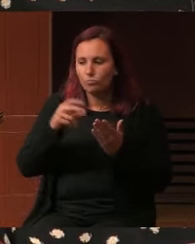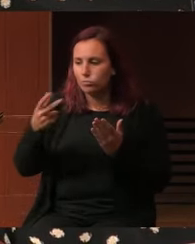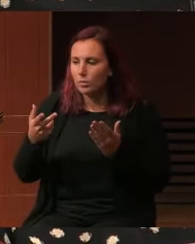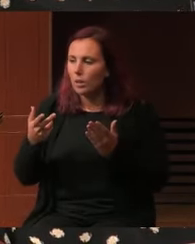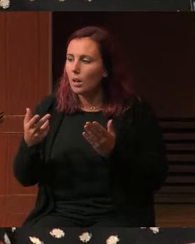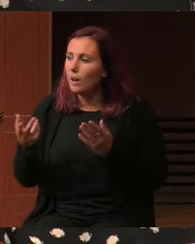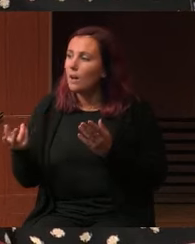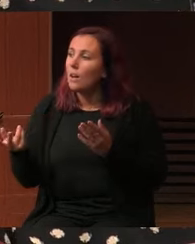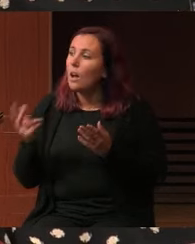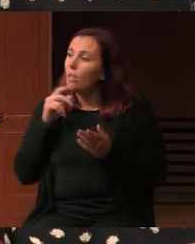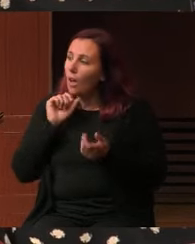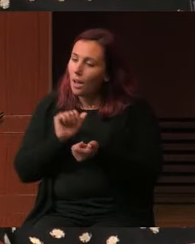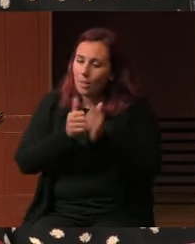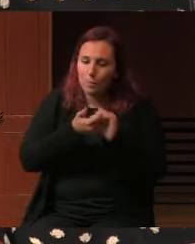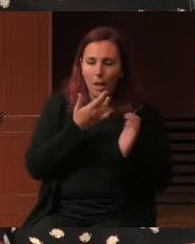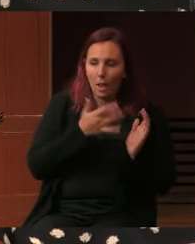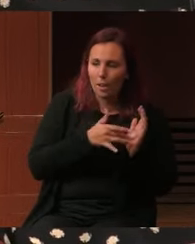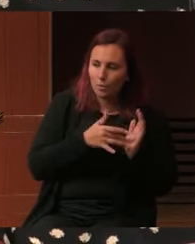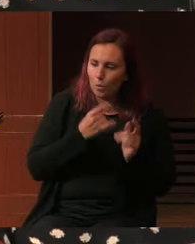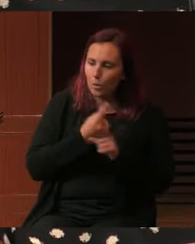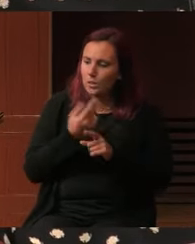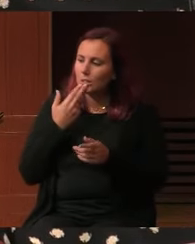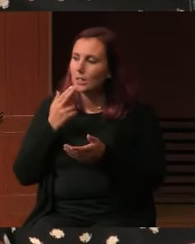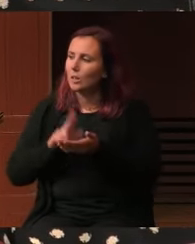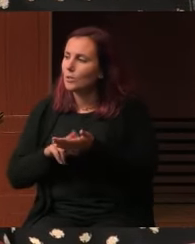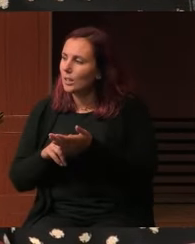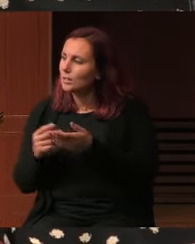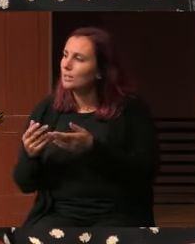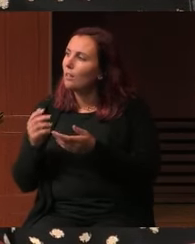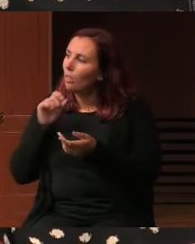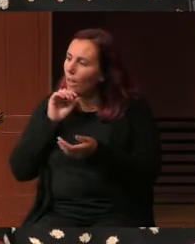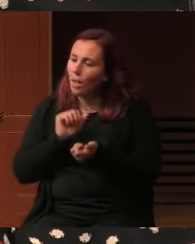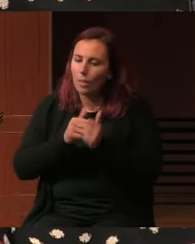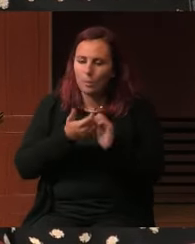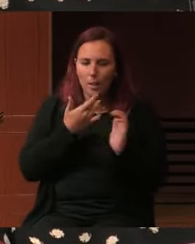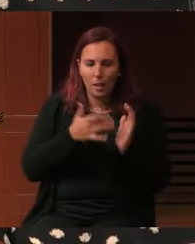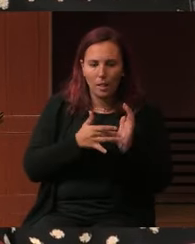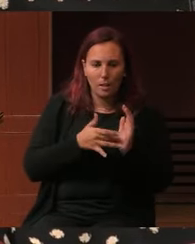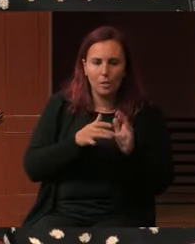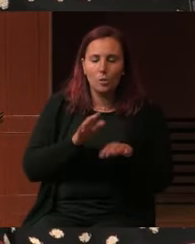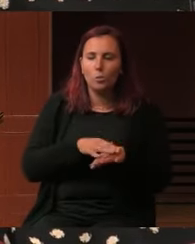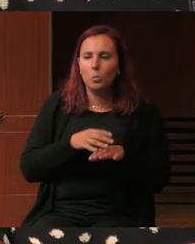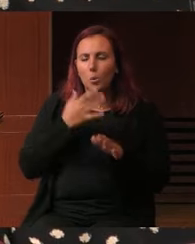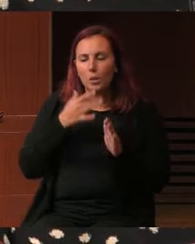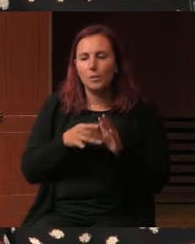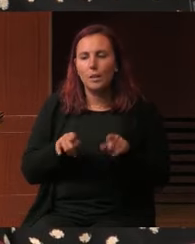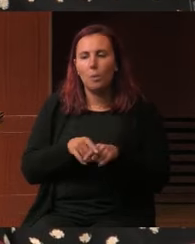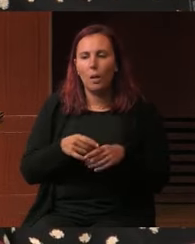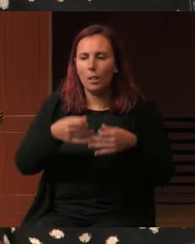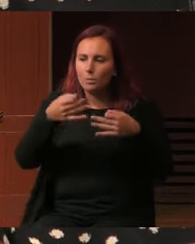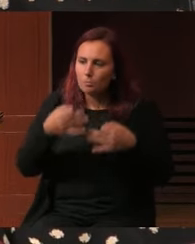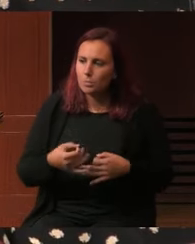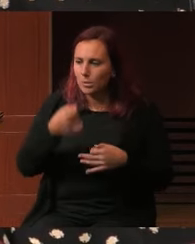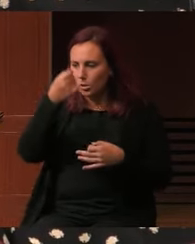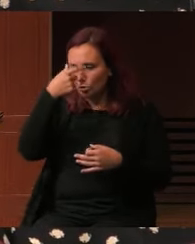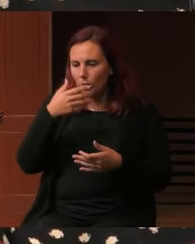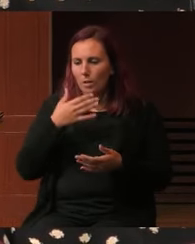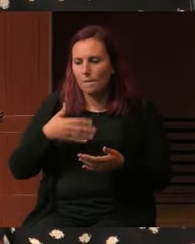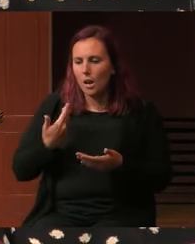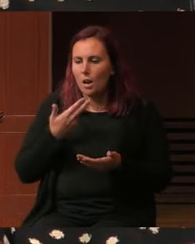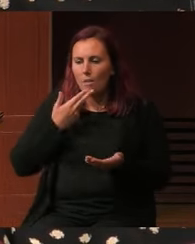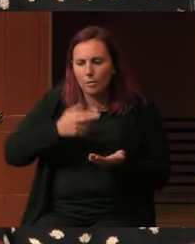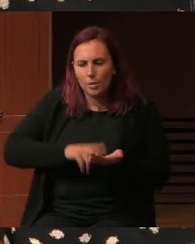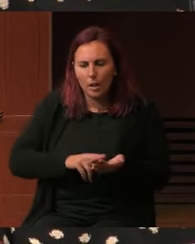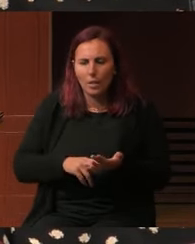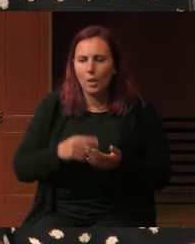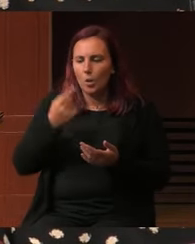livro. Não é? E, portanto, continuamos a reconhecer que o livro é a legitimação da narrativa, é a